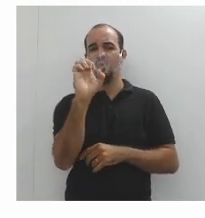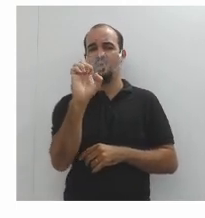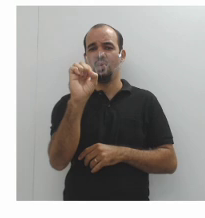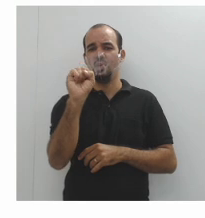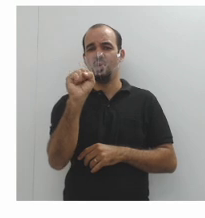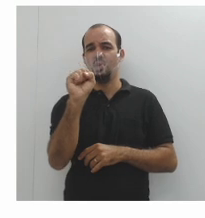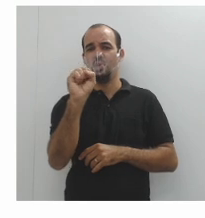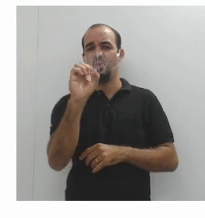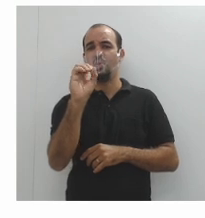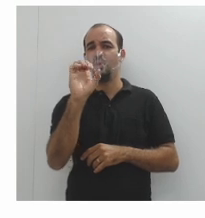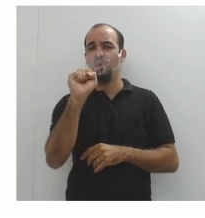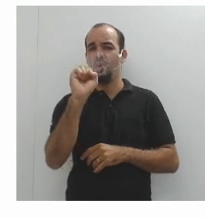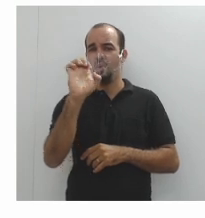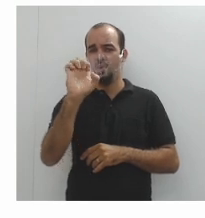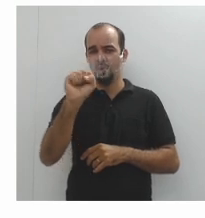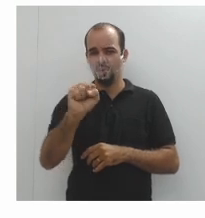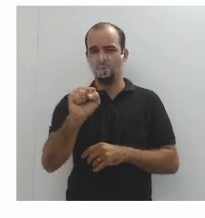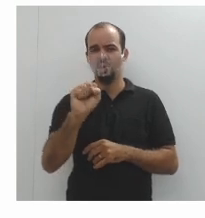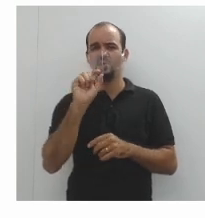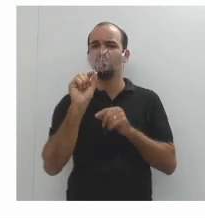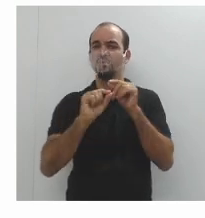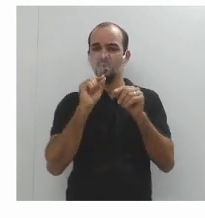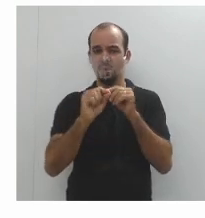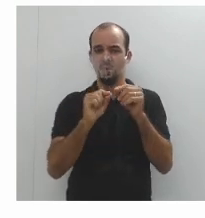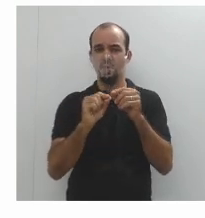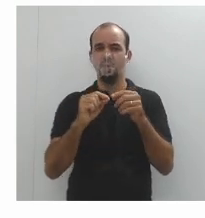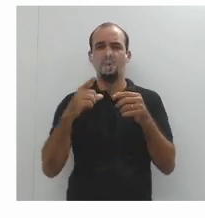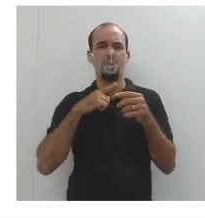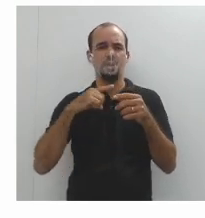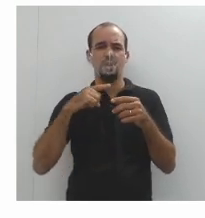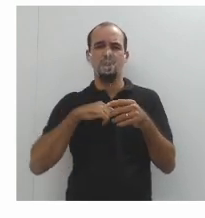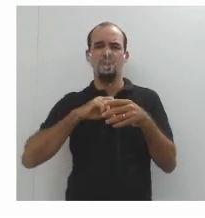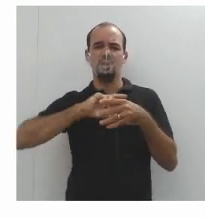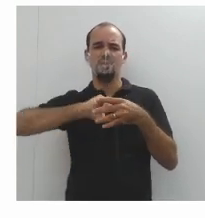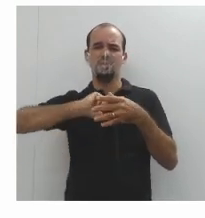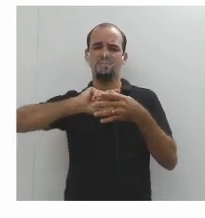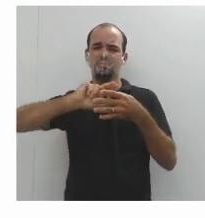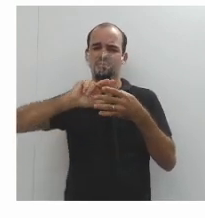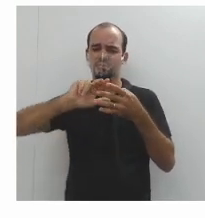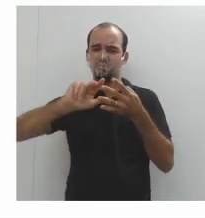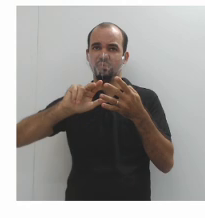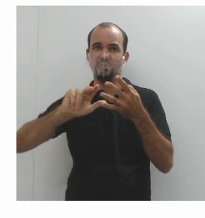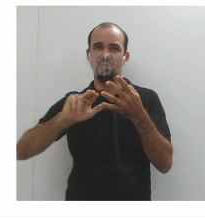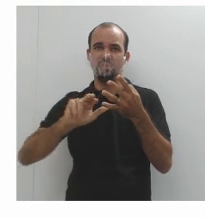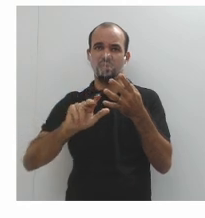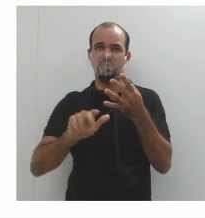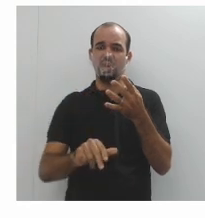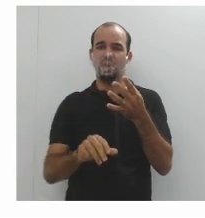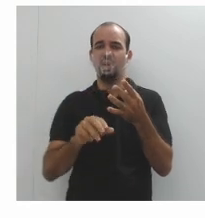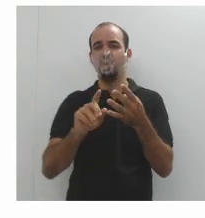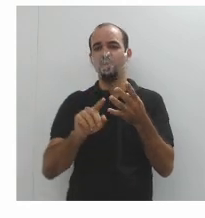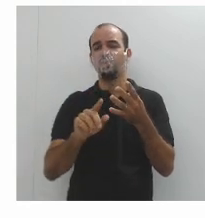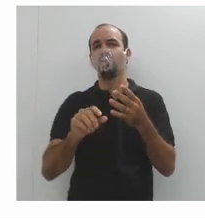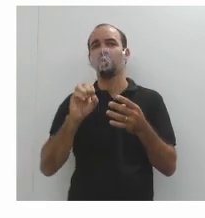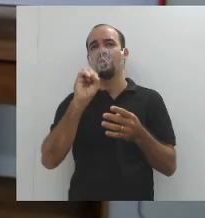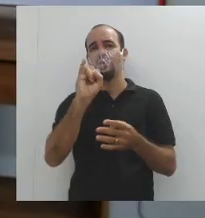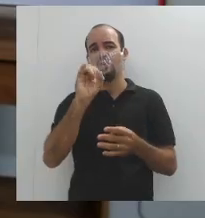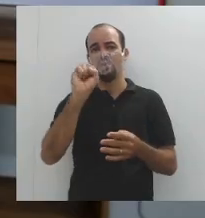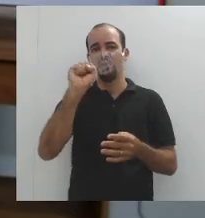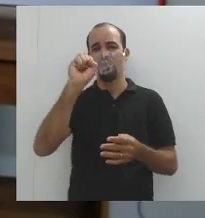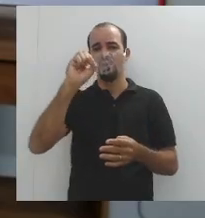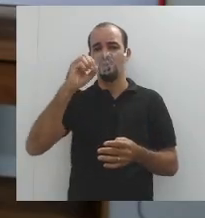elas apresentam muitos isômeros óticos. Corta aqui em mim.